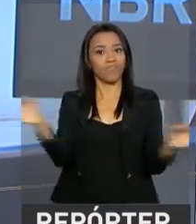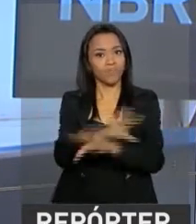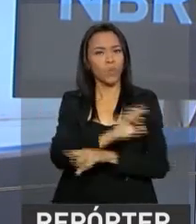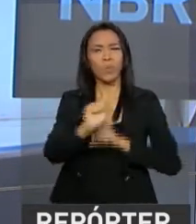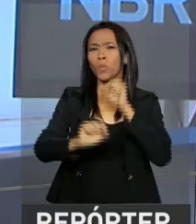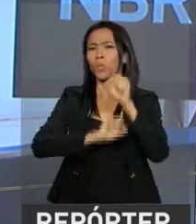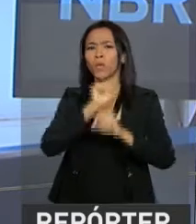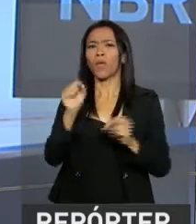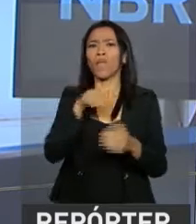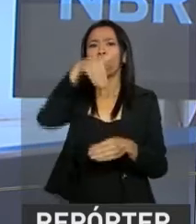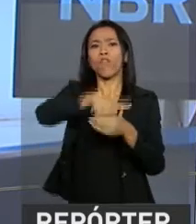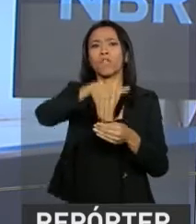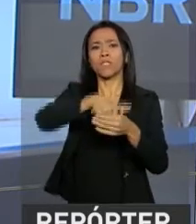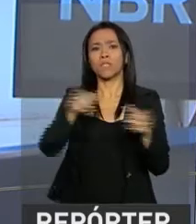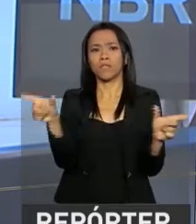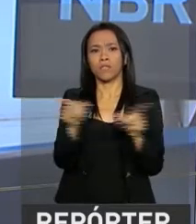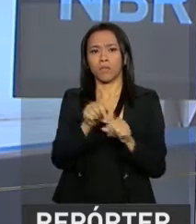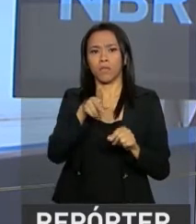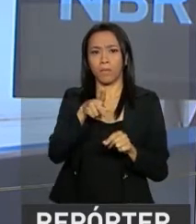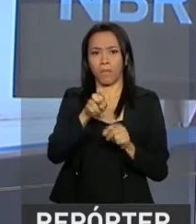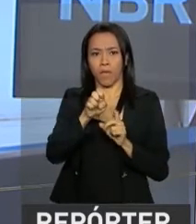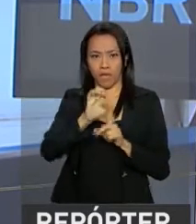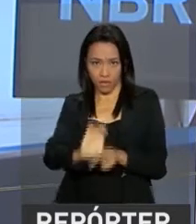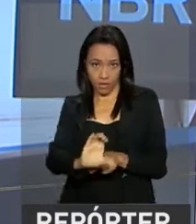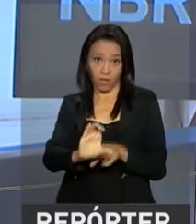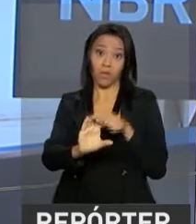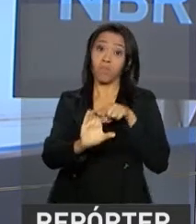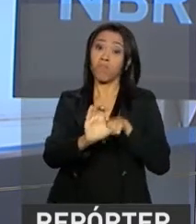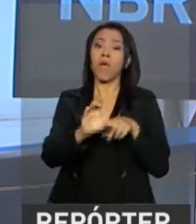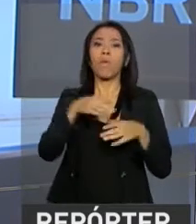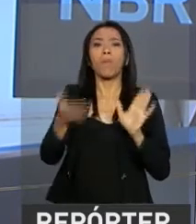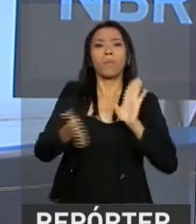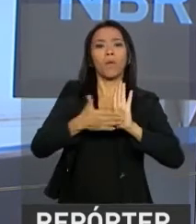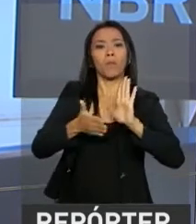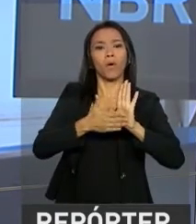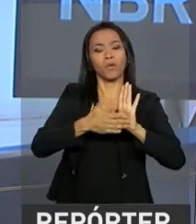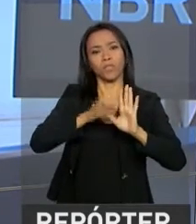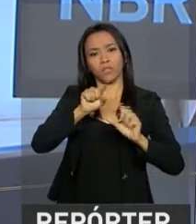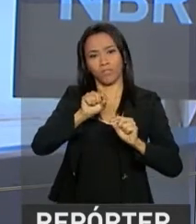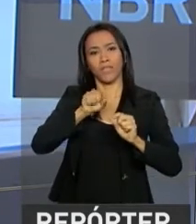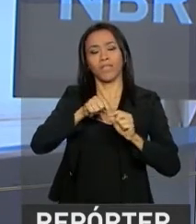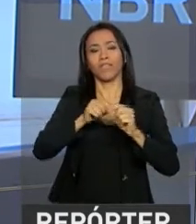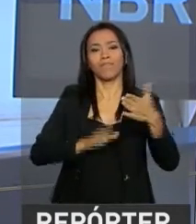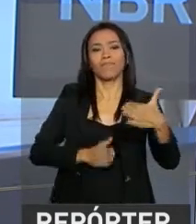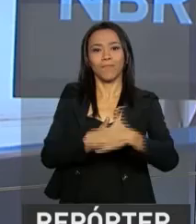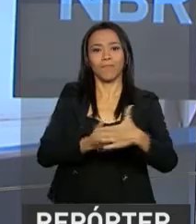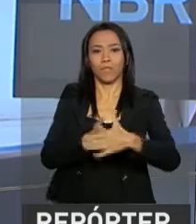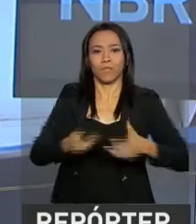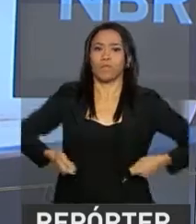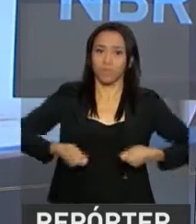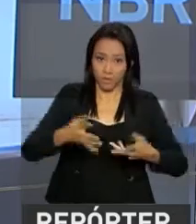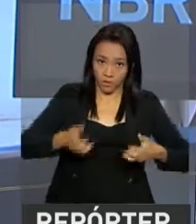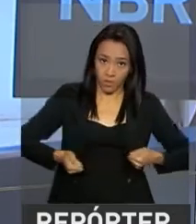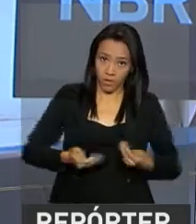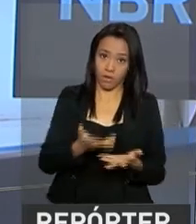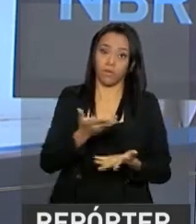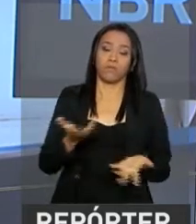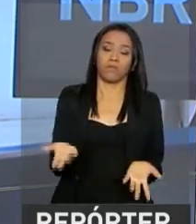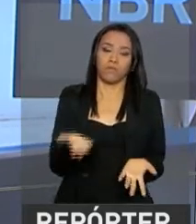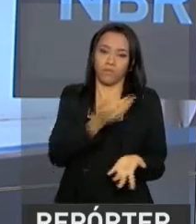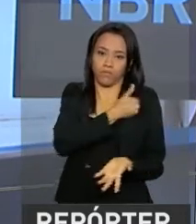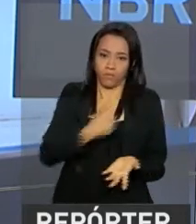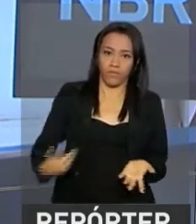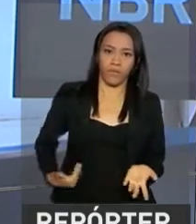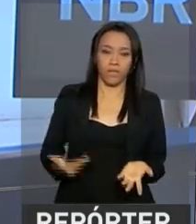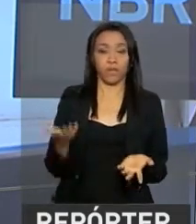teto de gastos a proposta de emenda à constituição que limita o aumento das despesas públicas a inflação sobre esse assunto